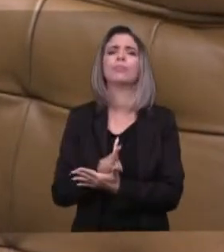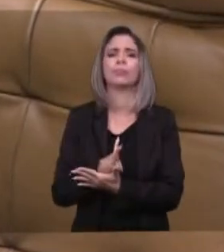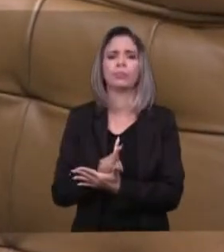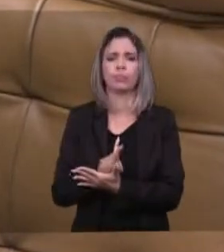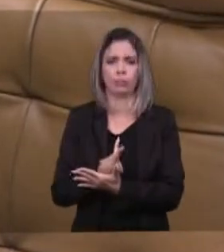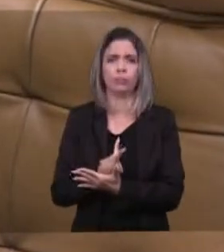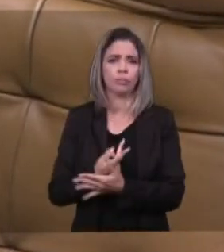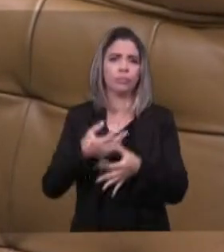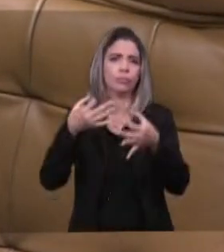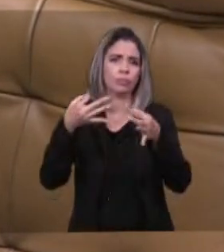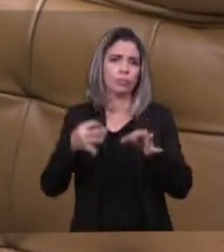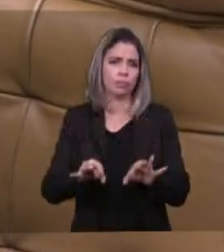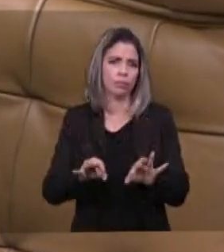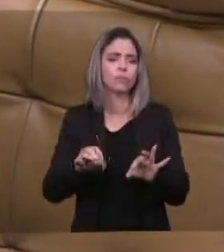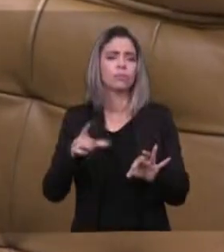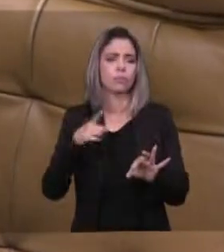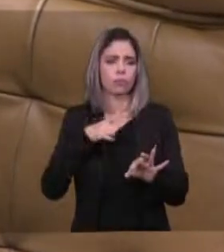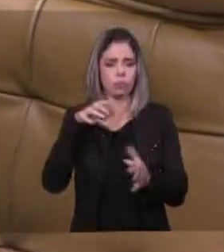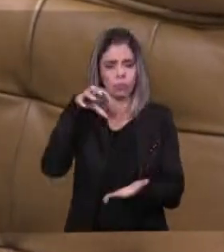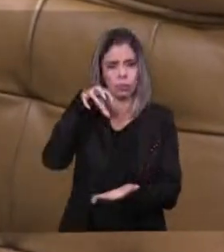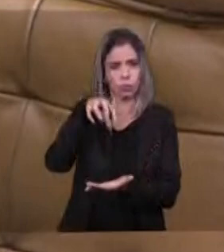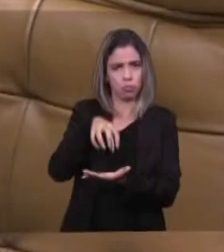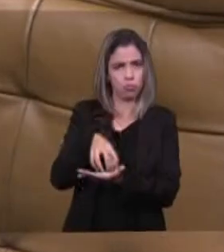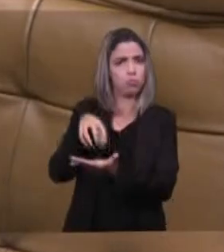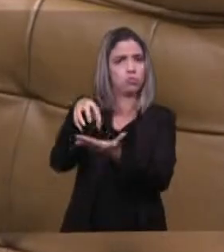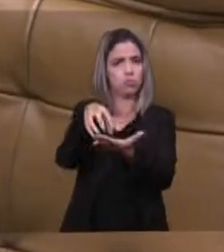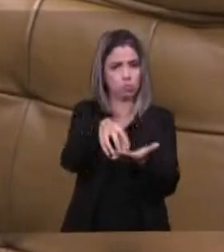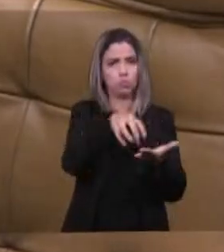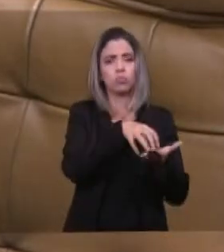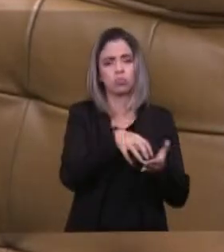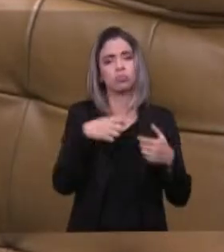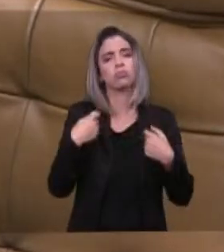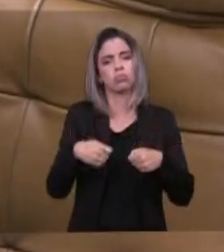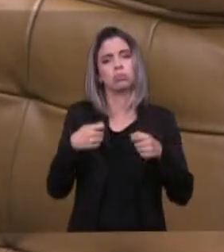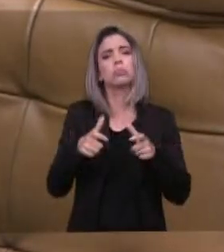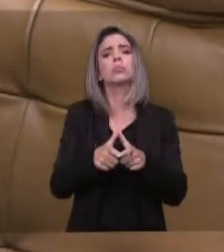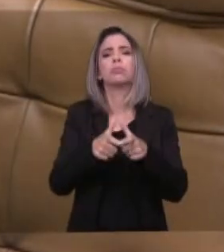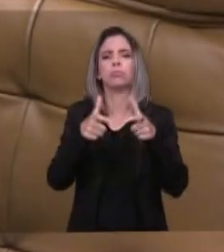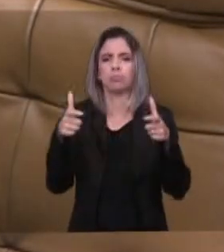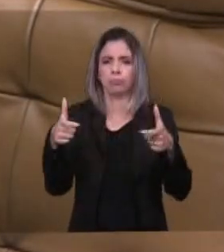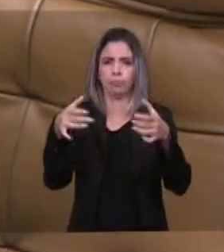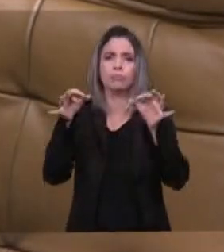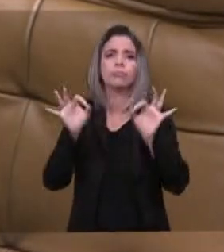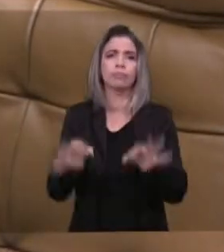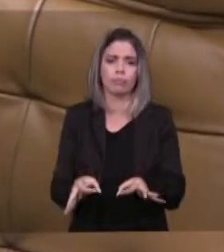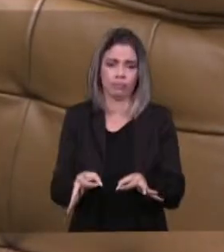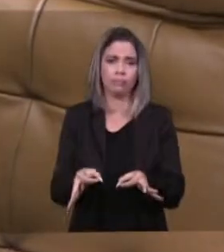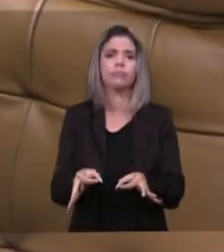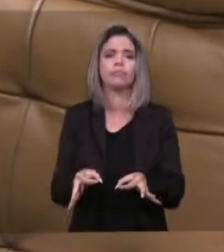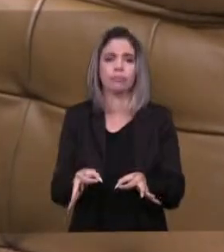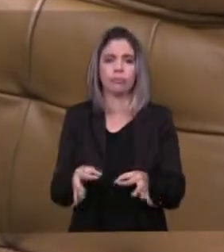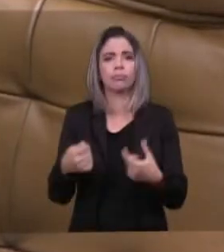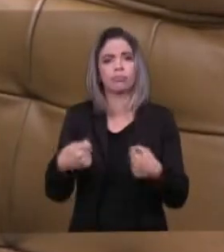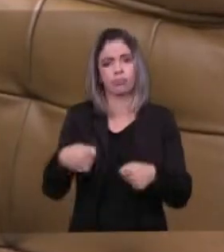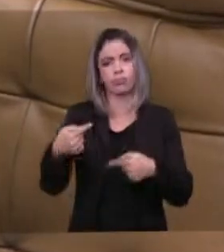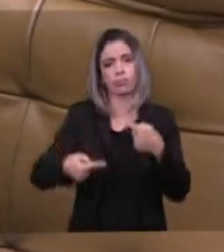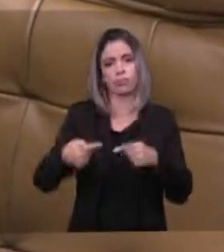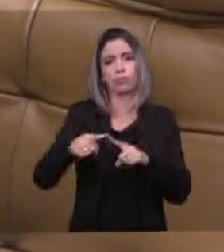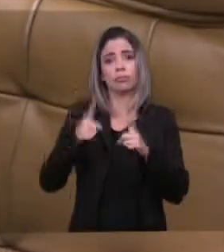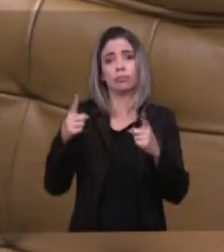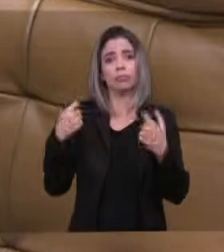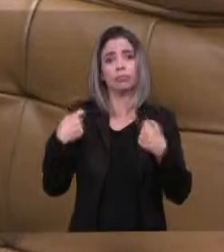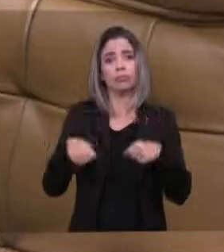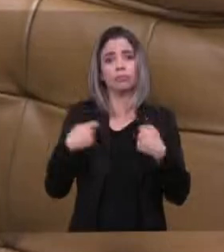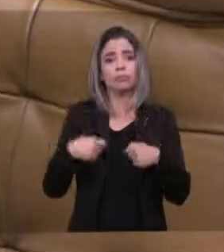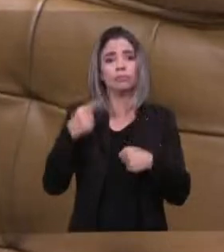Haverá certamente núcleos pequenos que precisam ser expandidos e ser discutidos. Mas é preciso